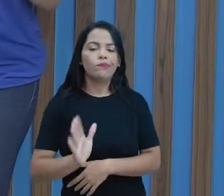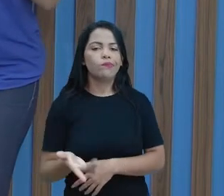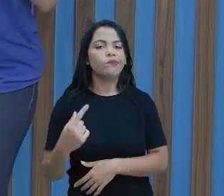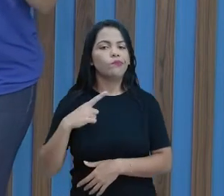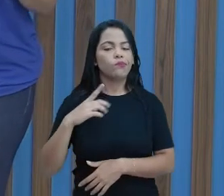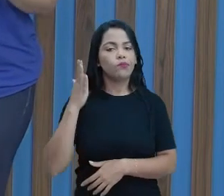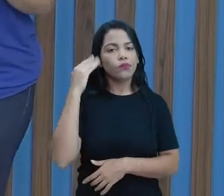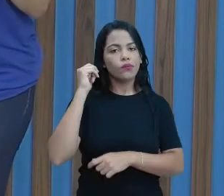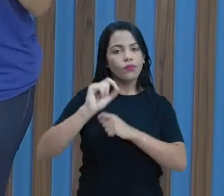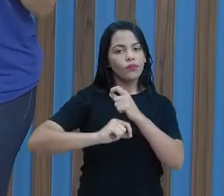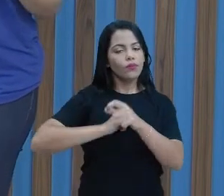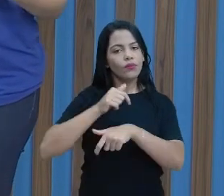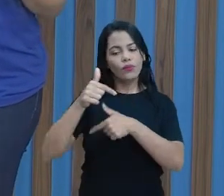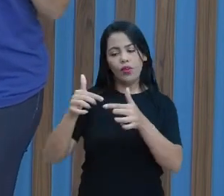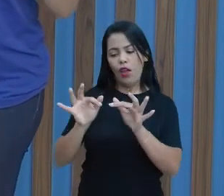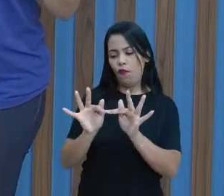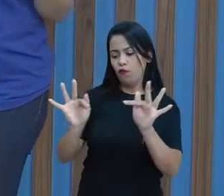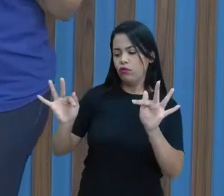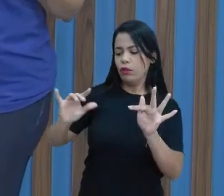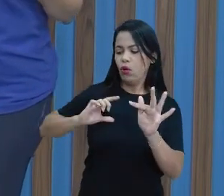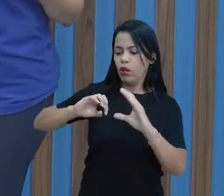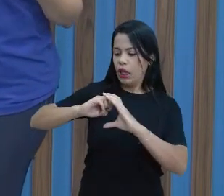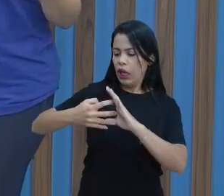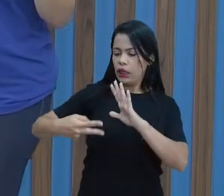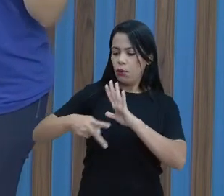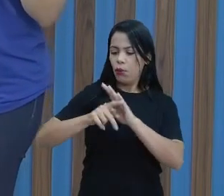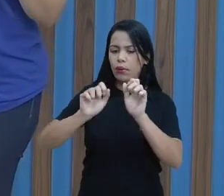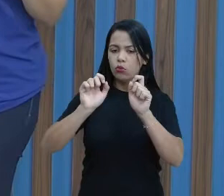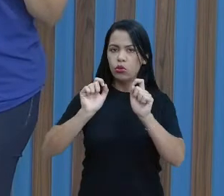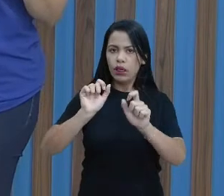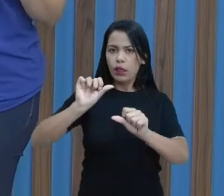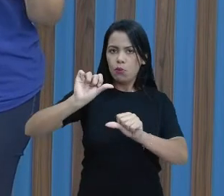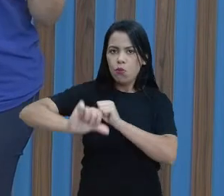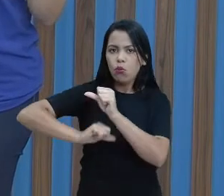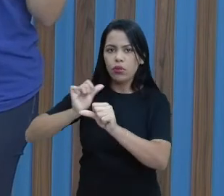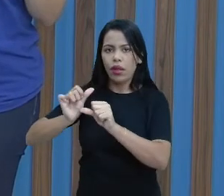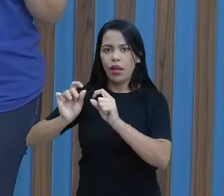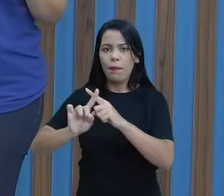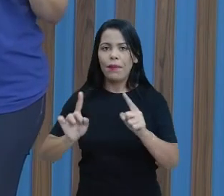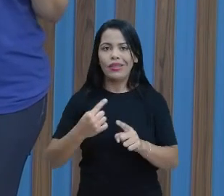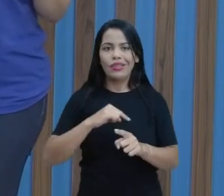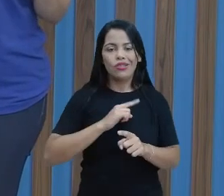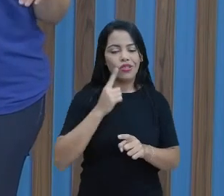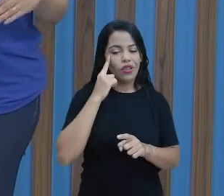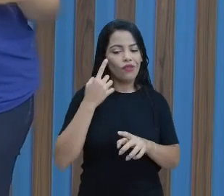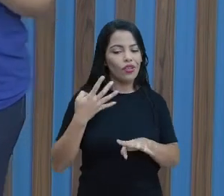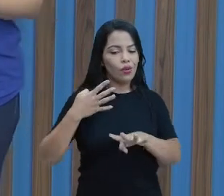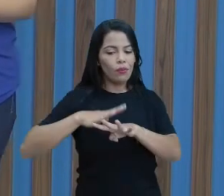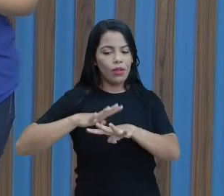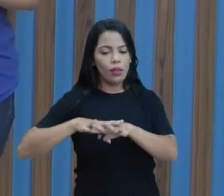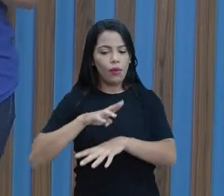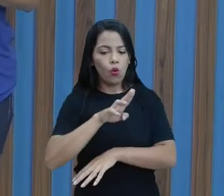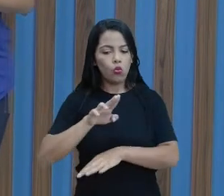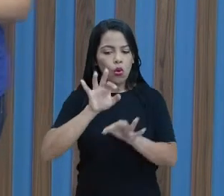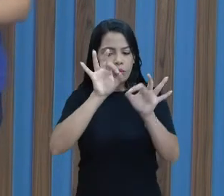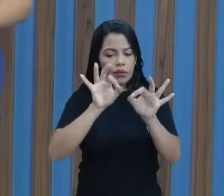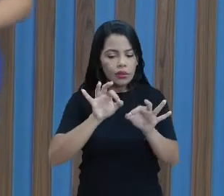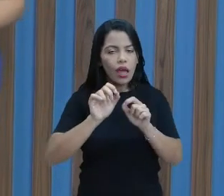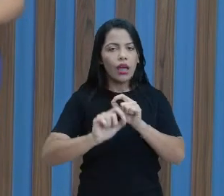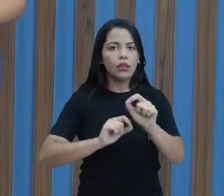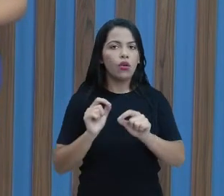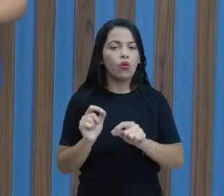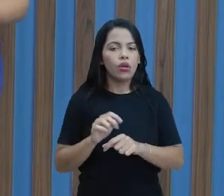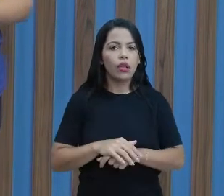função, ela se caracteriza pela transformação, né? Mas como a gente está trabalhando com a ideia de matemática, o nome correto, né, associado a